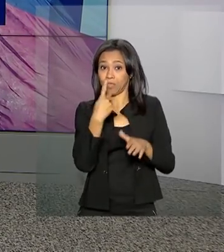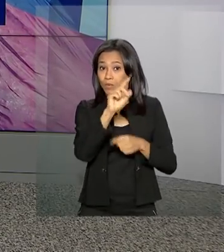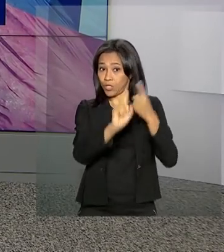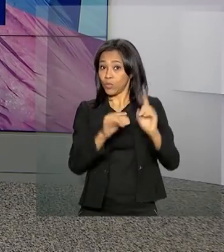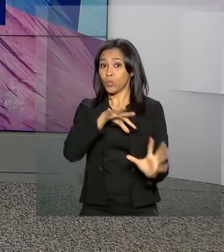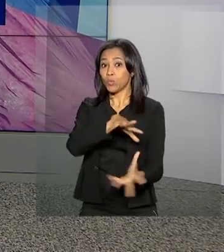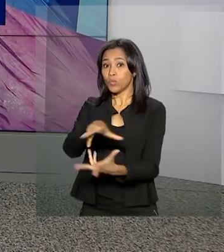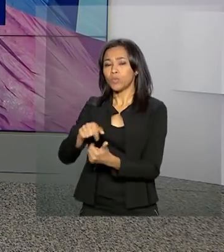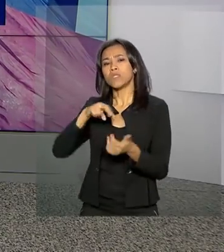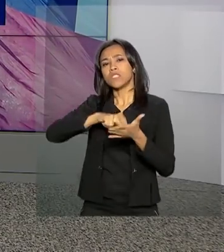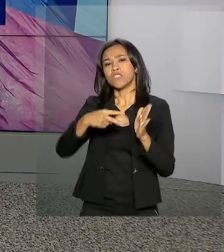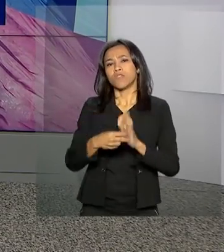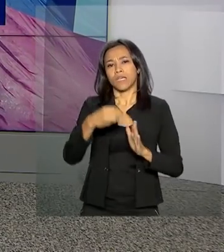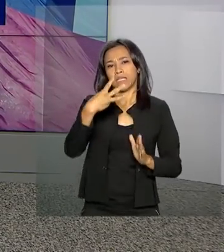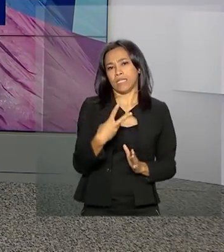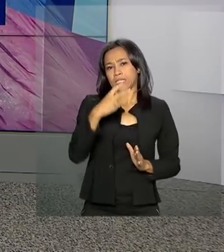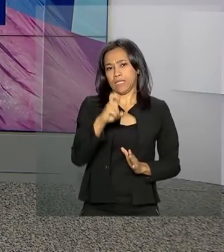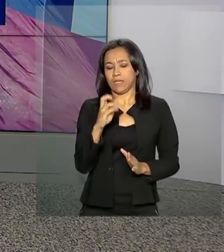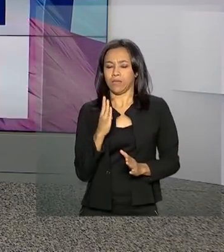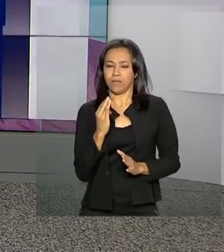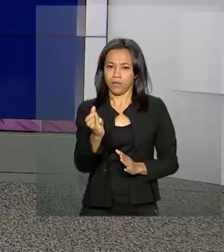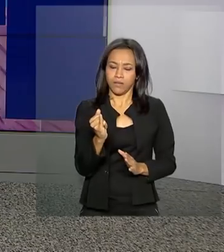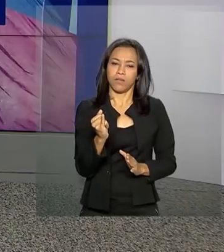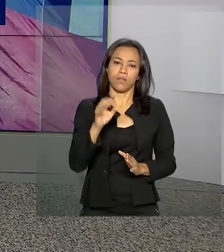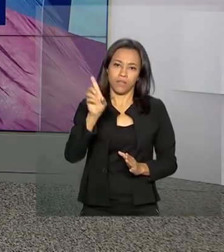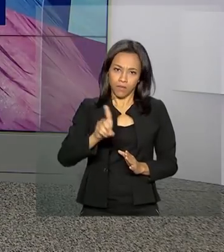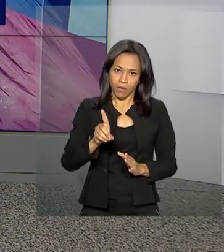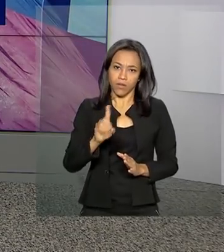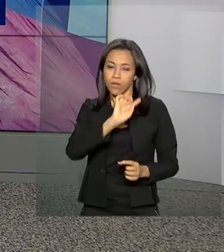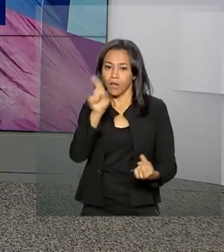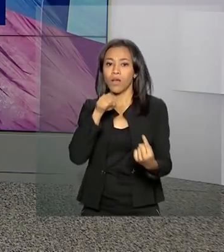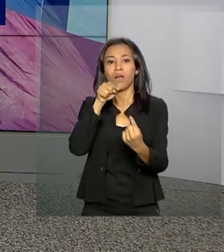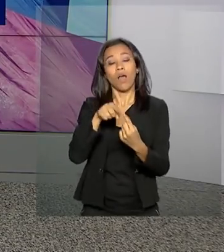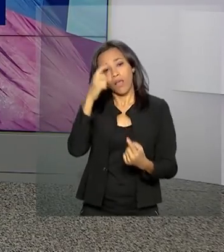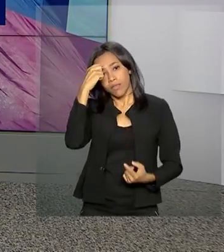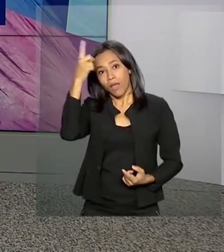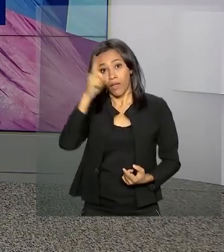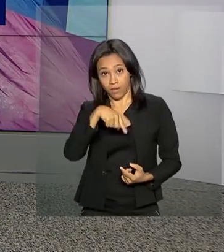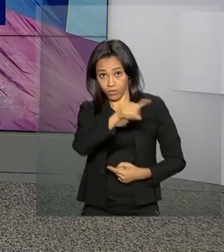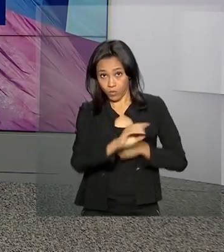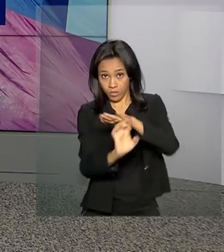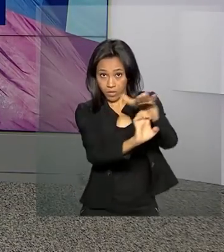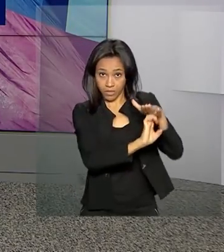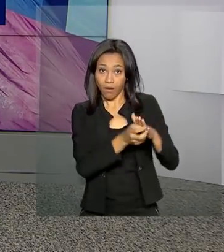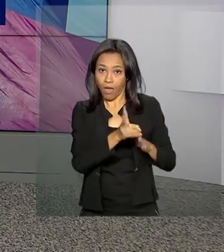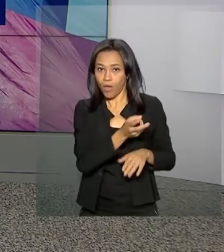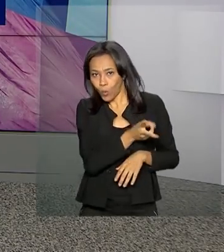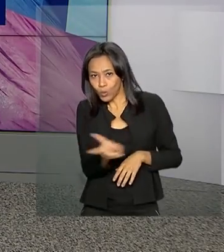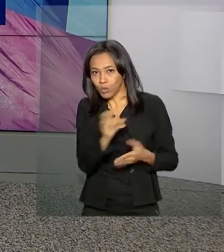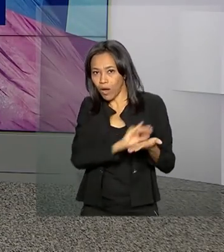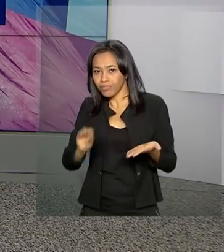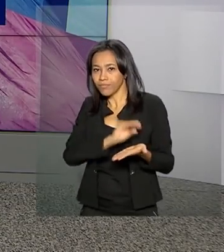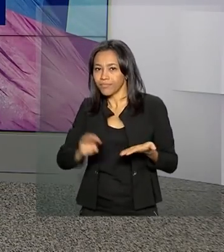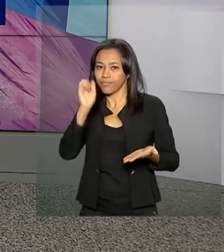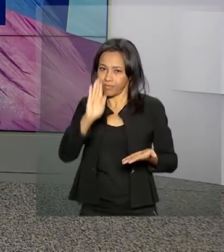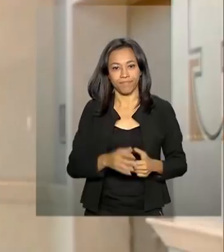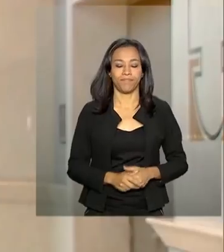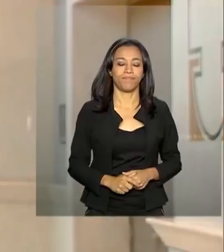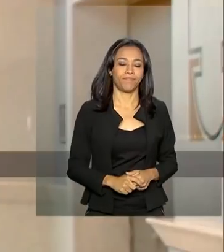equivale a 35 bilhões de dólares. A ideia, segundo os empresários chilenos, é continuar investindo no